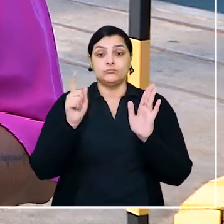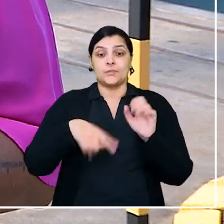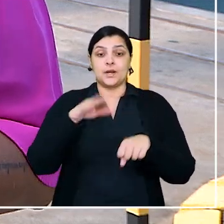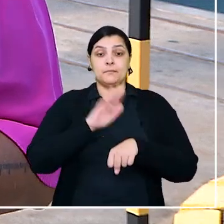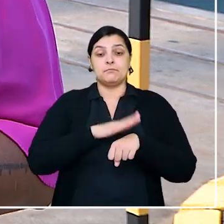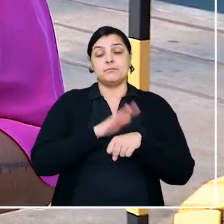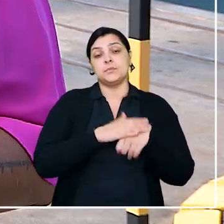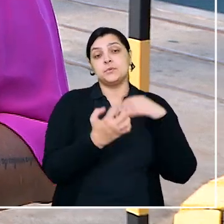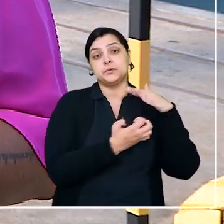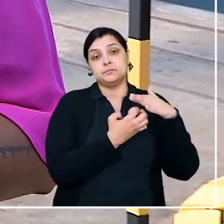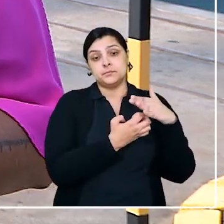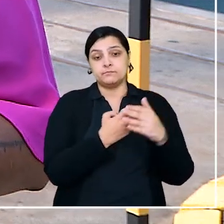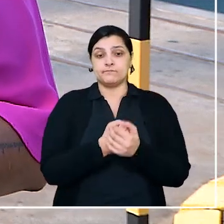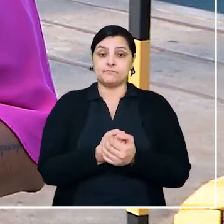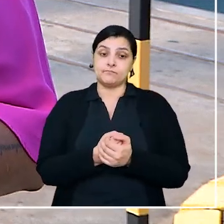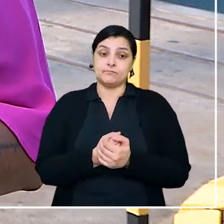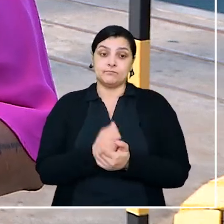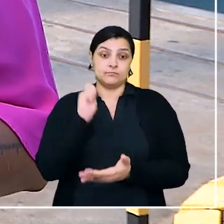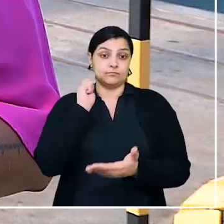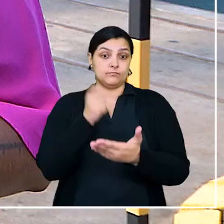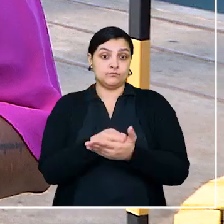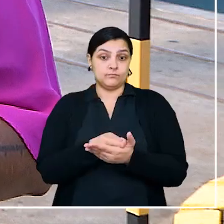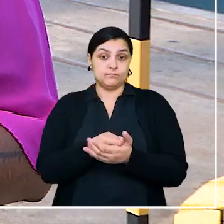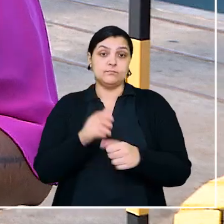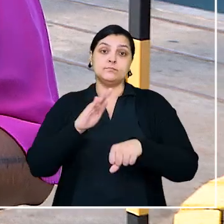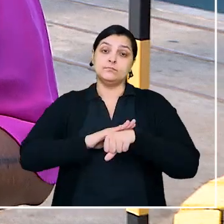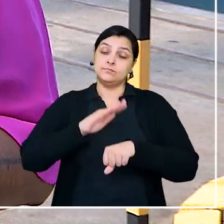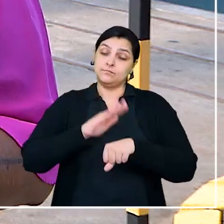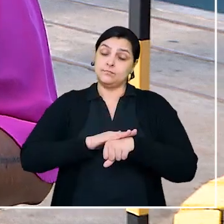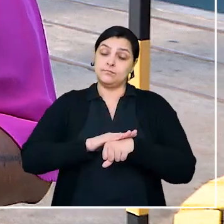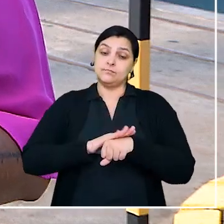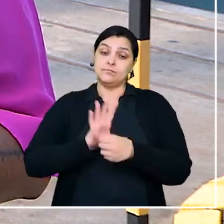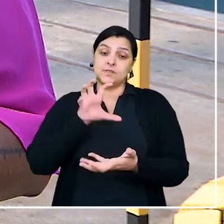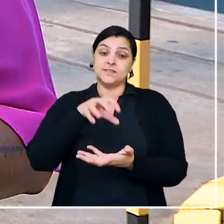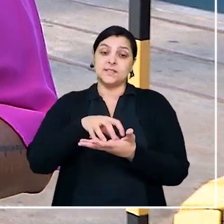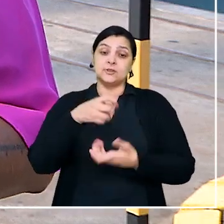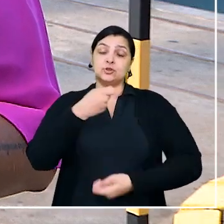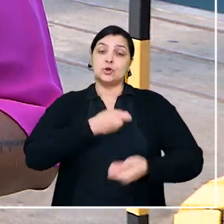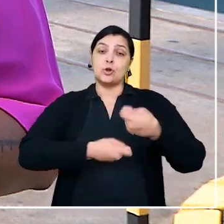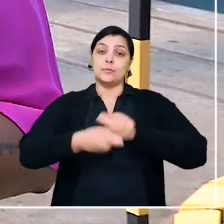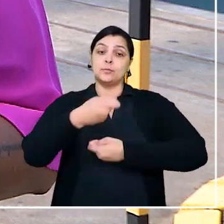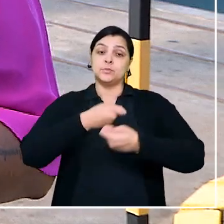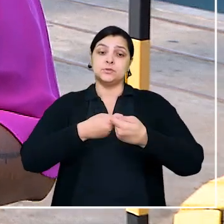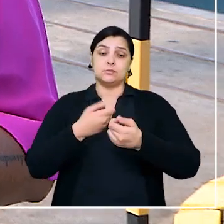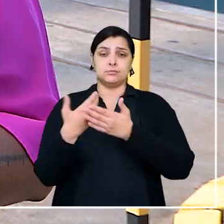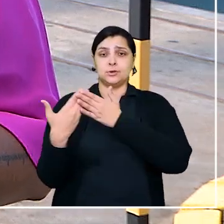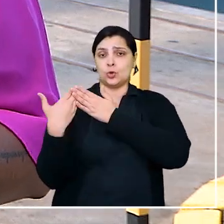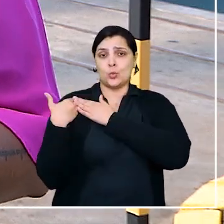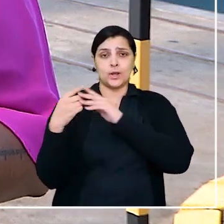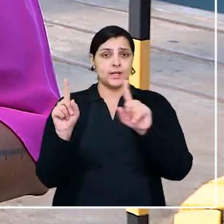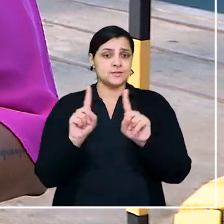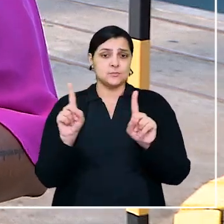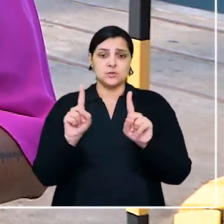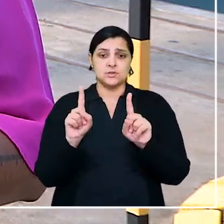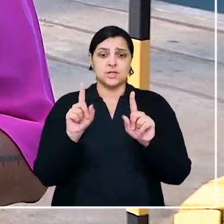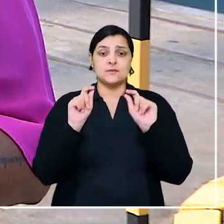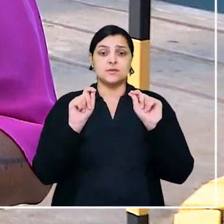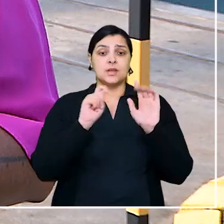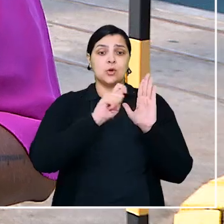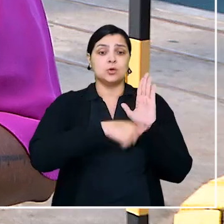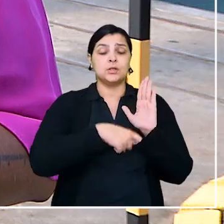é do empregador e a imposição do pagamento foi feita pelo centro comercial, que não tem responsabilidade